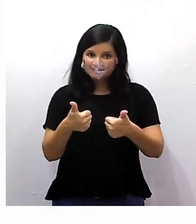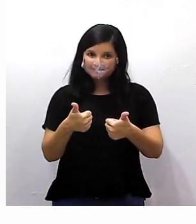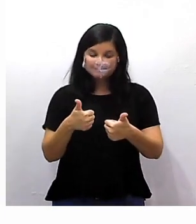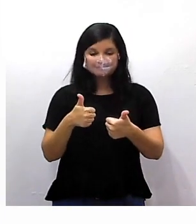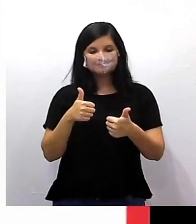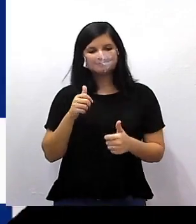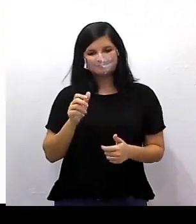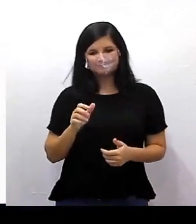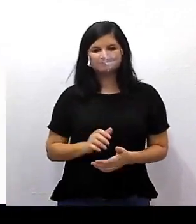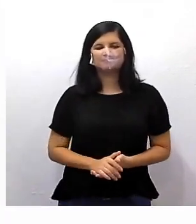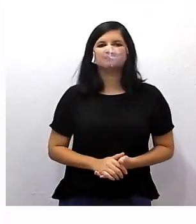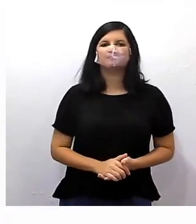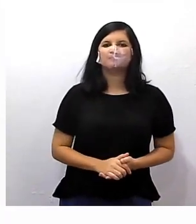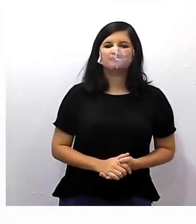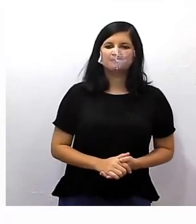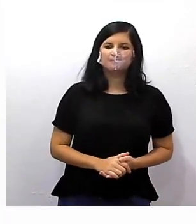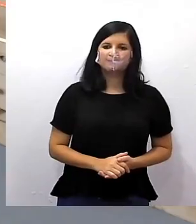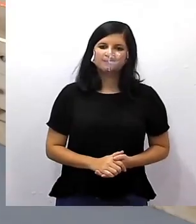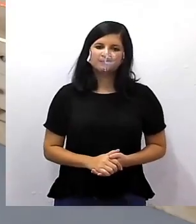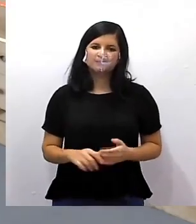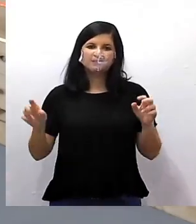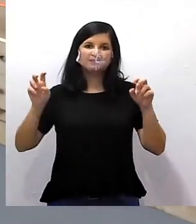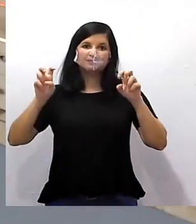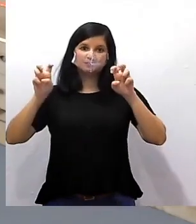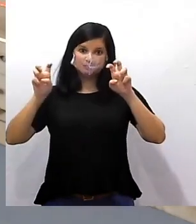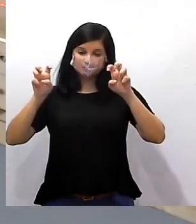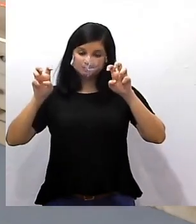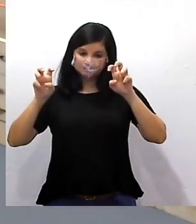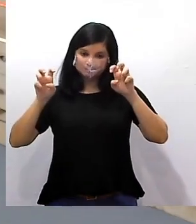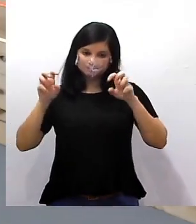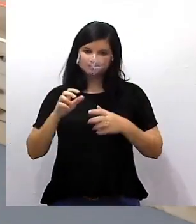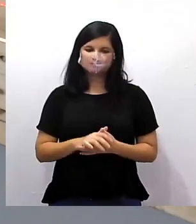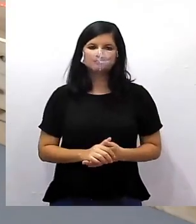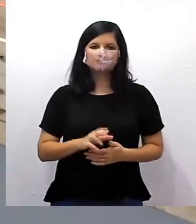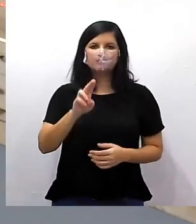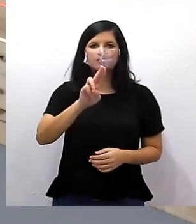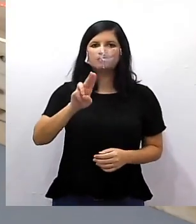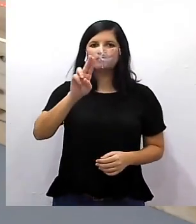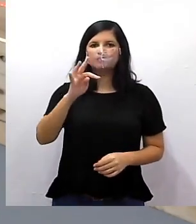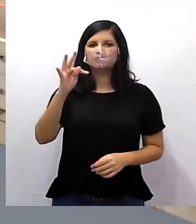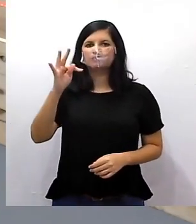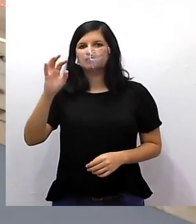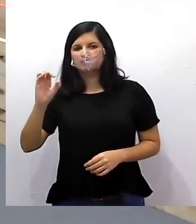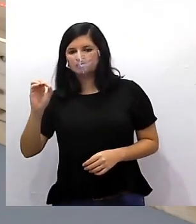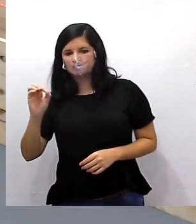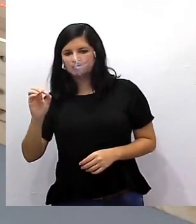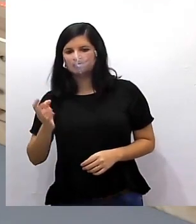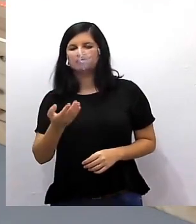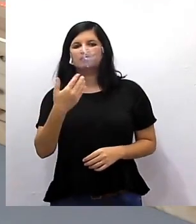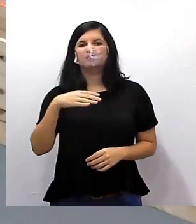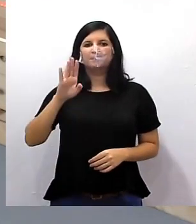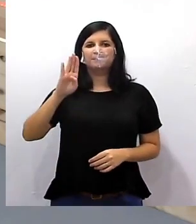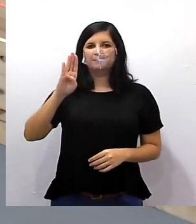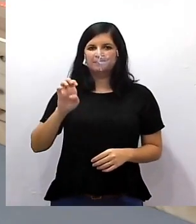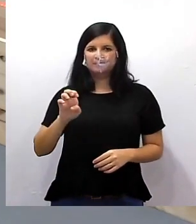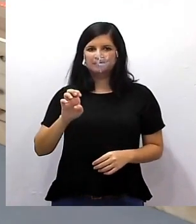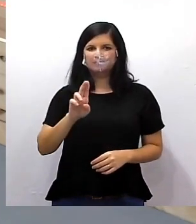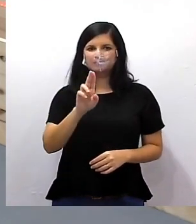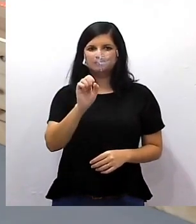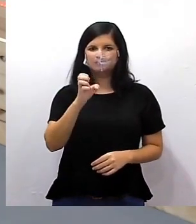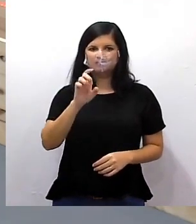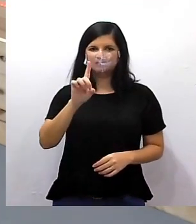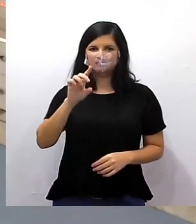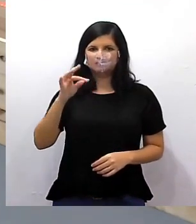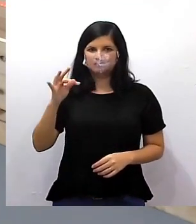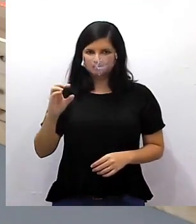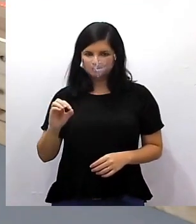A. Próxima questão, na verdade, próximo assunto, a gente tem o used to e o be used to. Lembra aqui